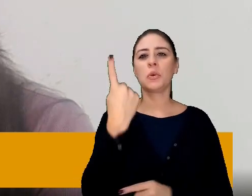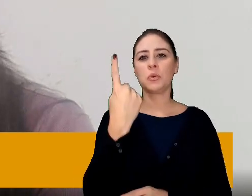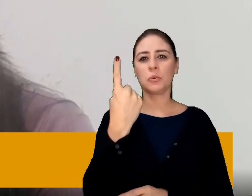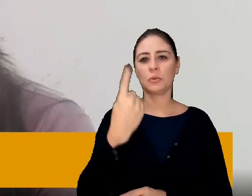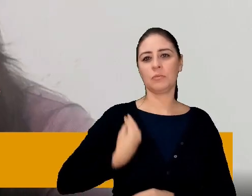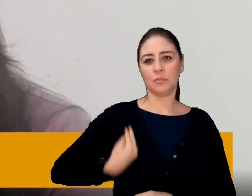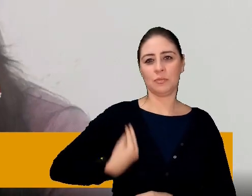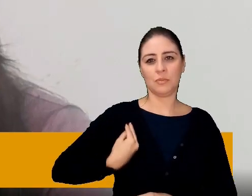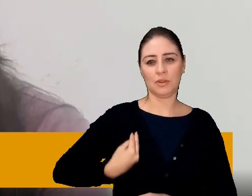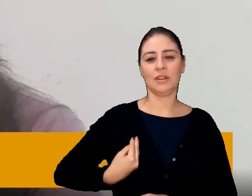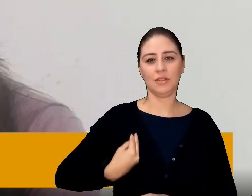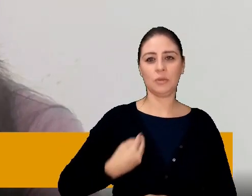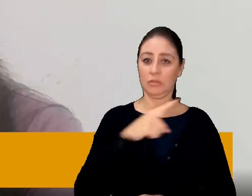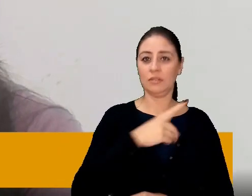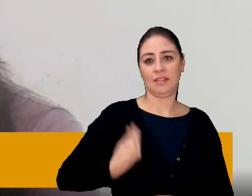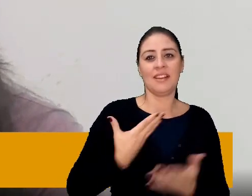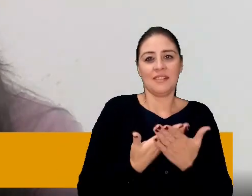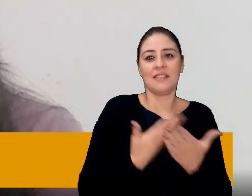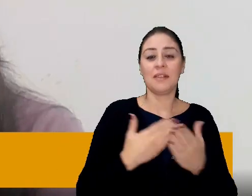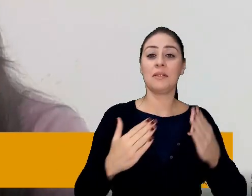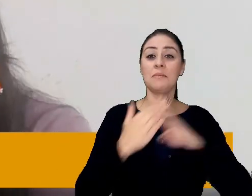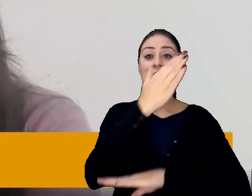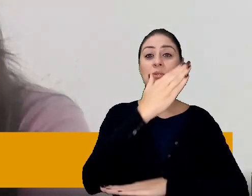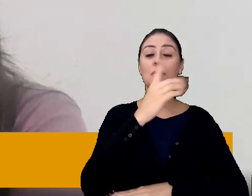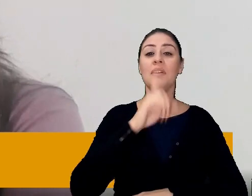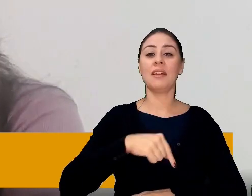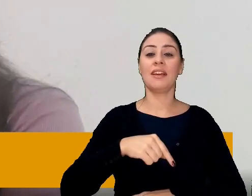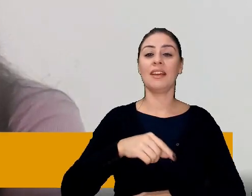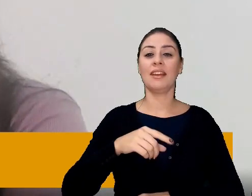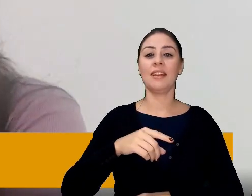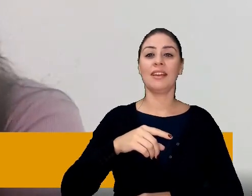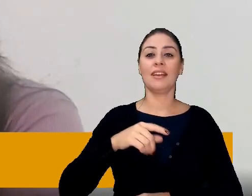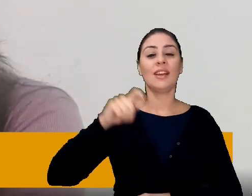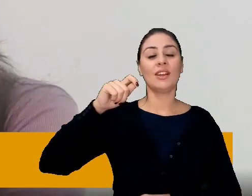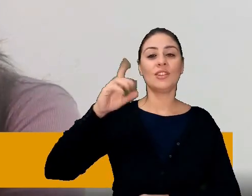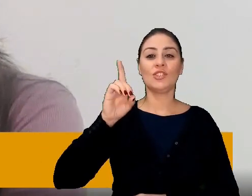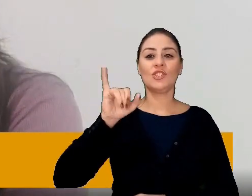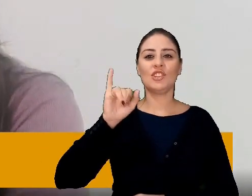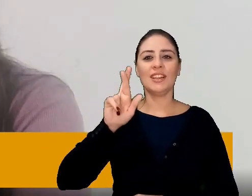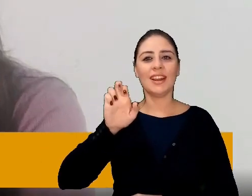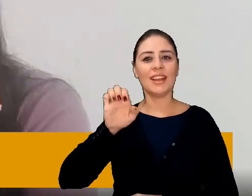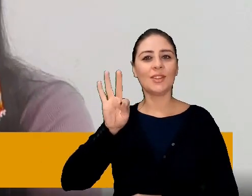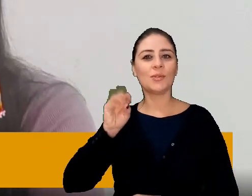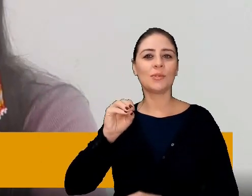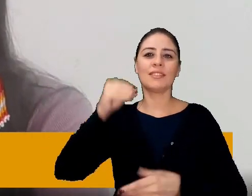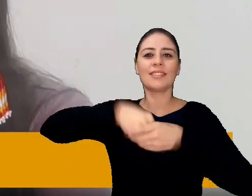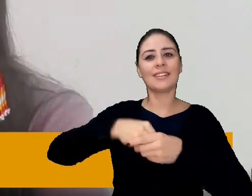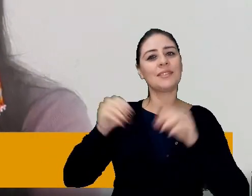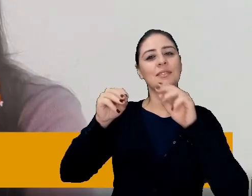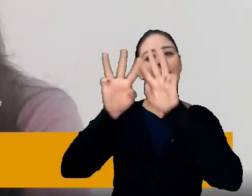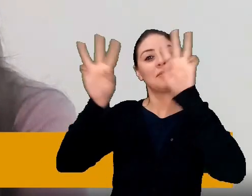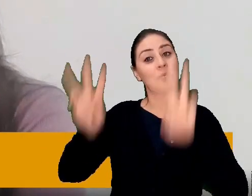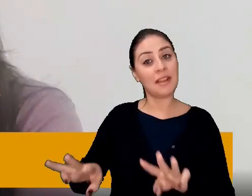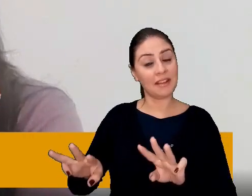8 pessoas, e deu certo, porque um dos moradores daqui que participou desses aulões passou em Direito na